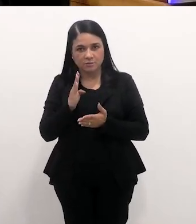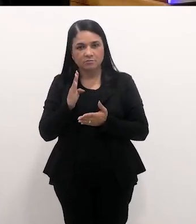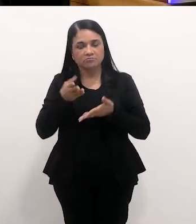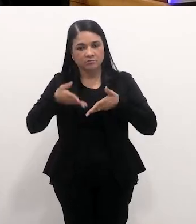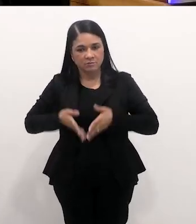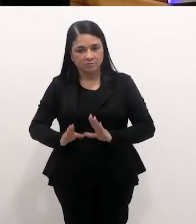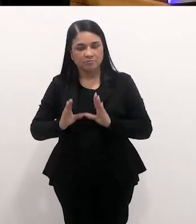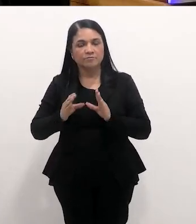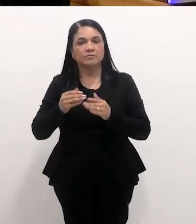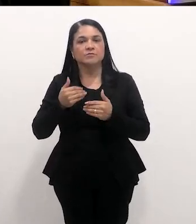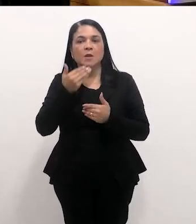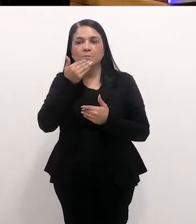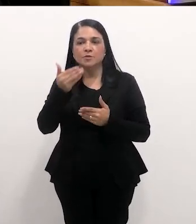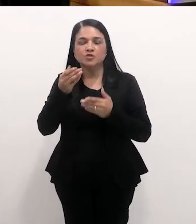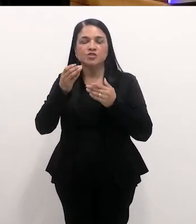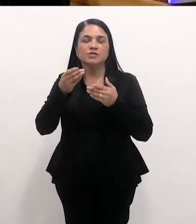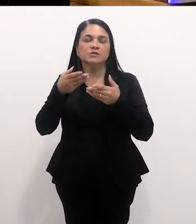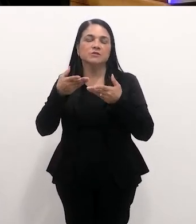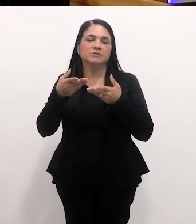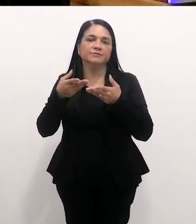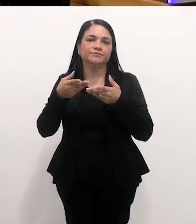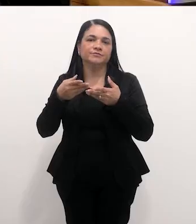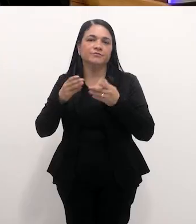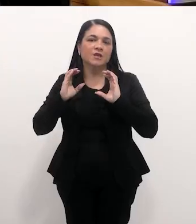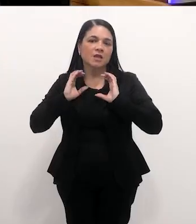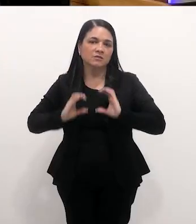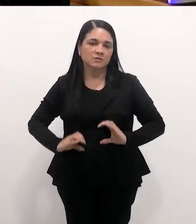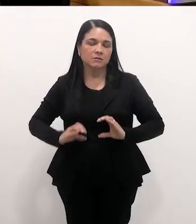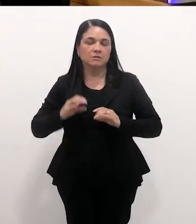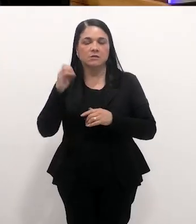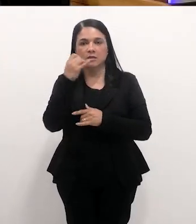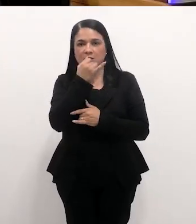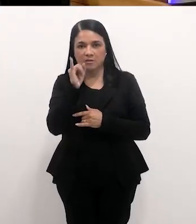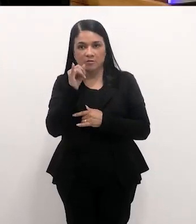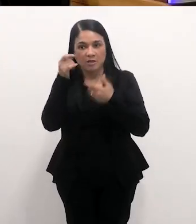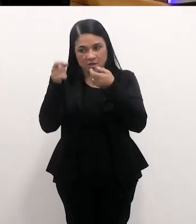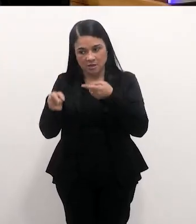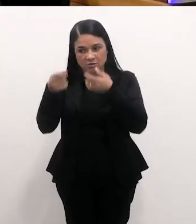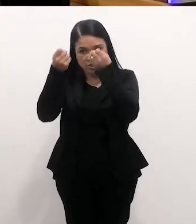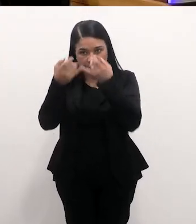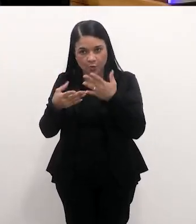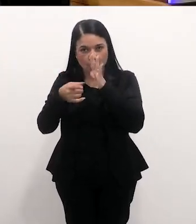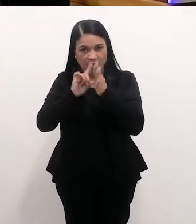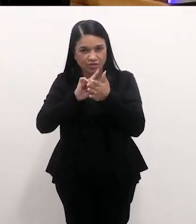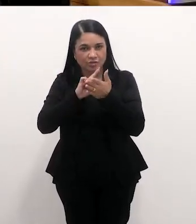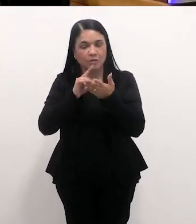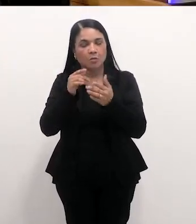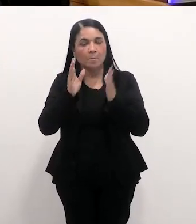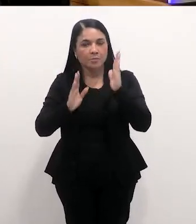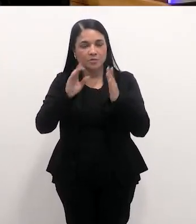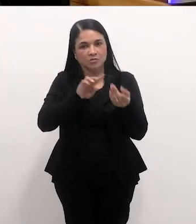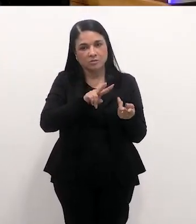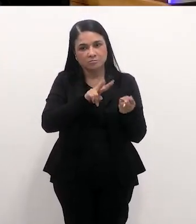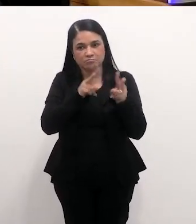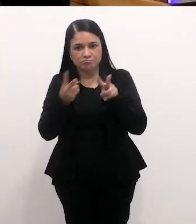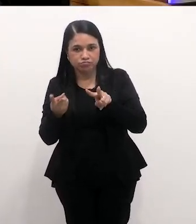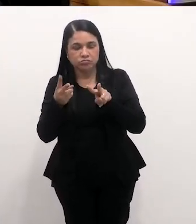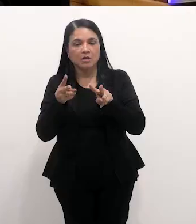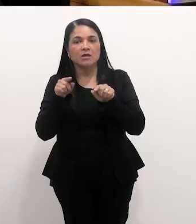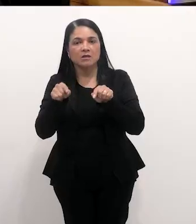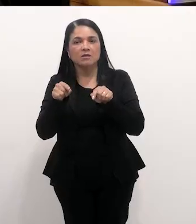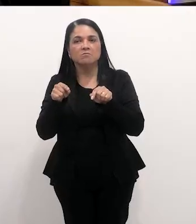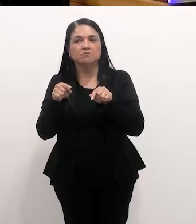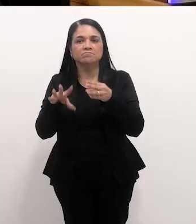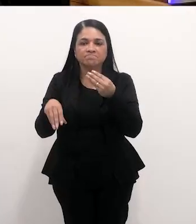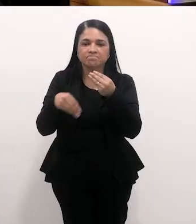essa combinação de brasileiros natos requerer a cidadania italiana. Houve essa limitação jurídica, como o cônsul acabou de falar, mas está um período